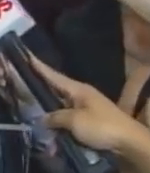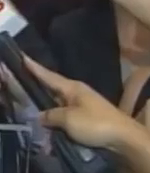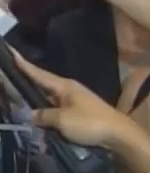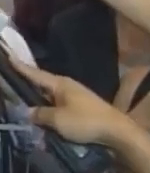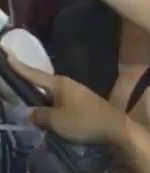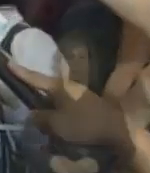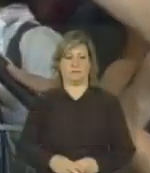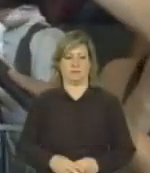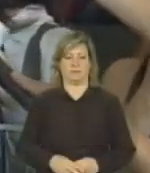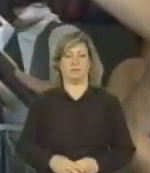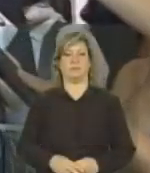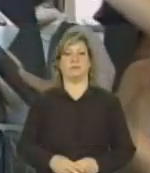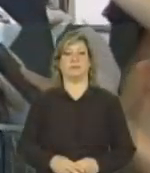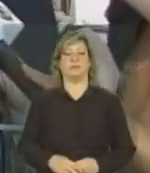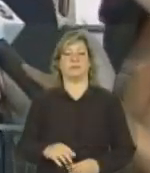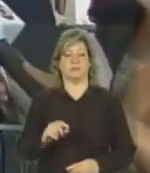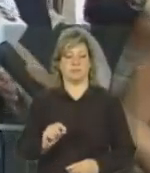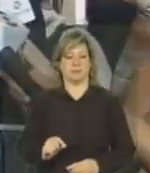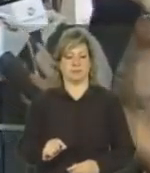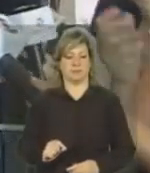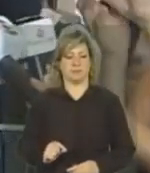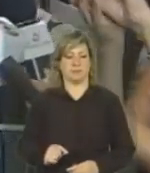cracolândias? Veja,